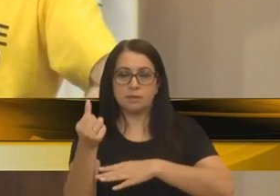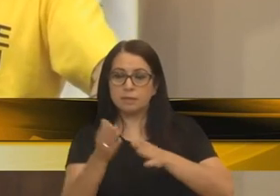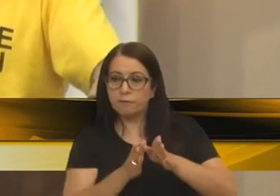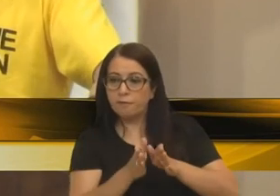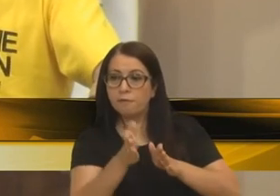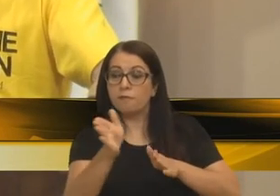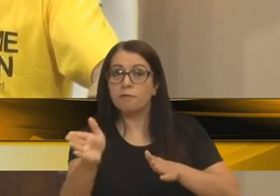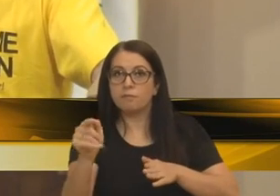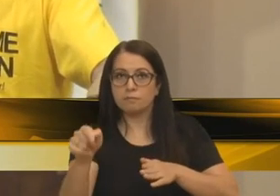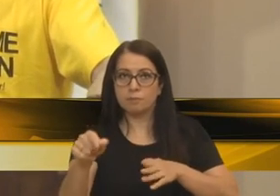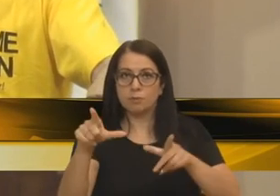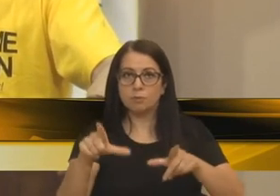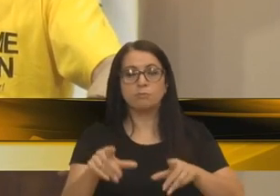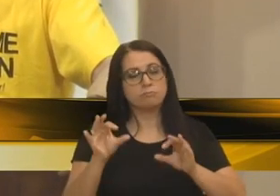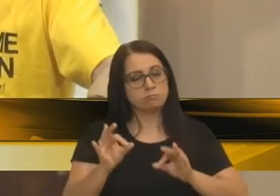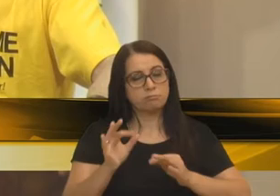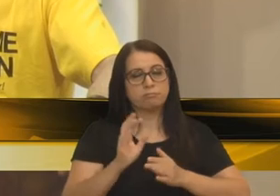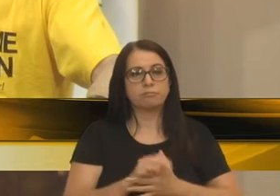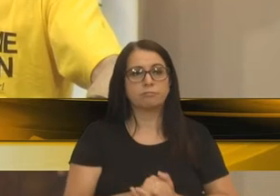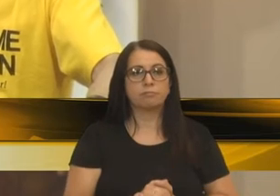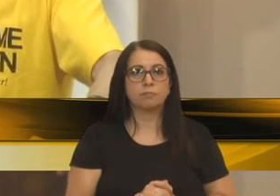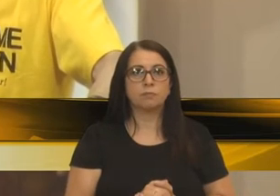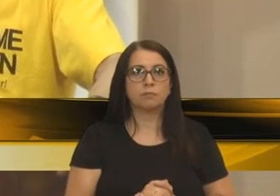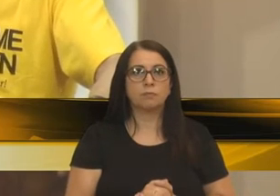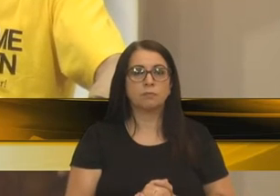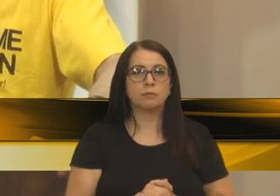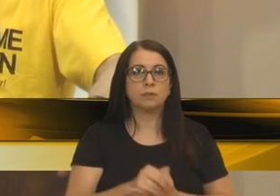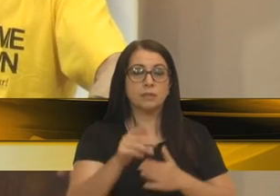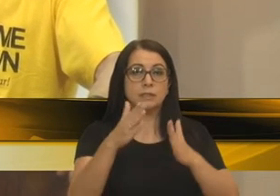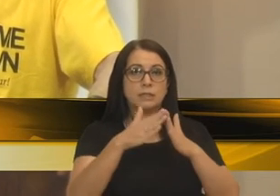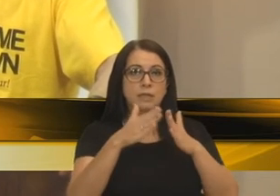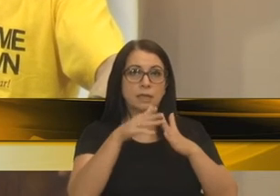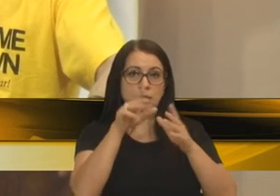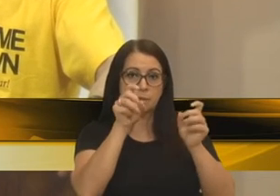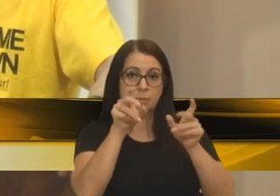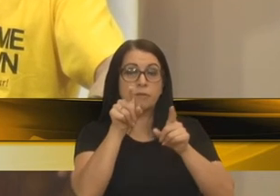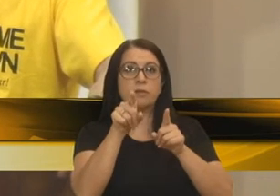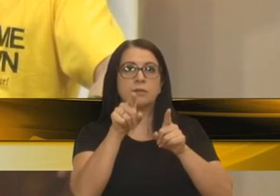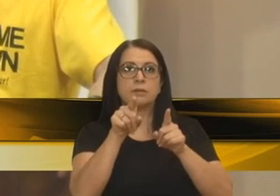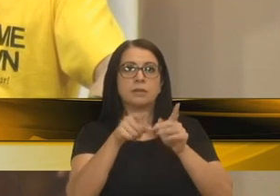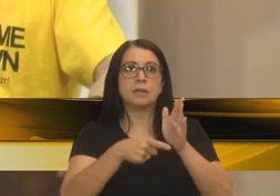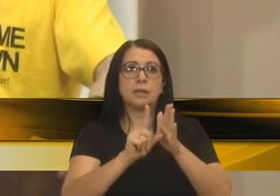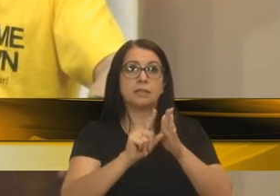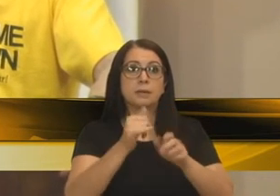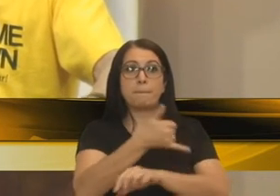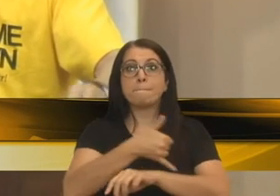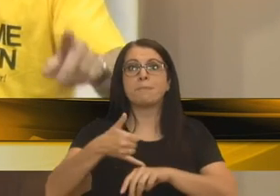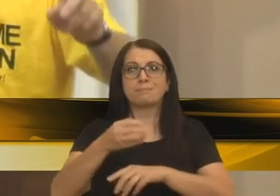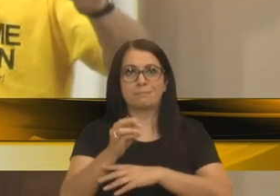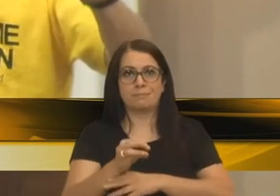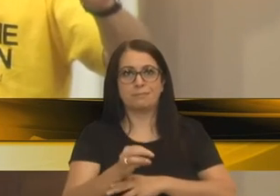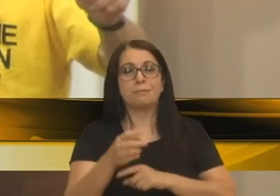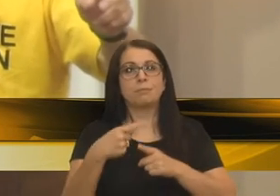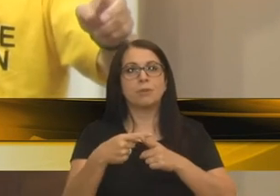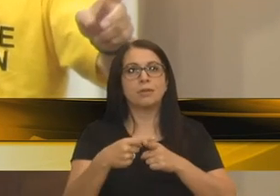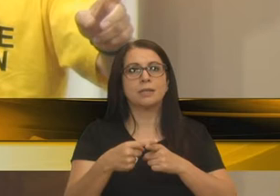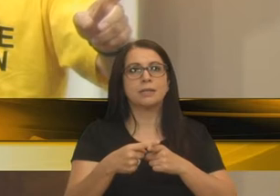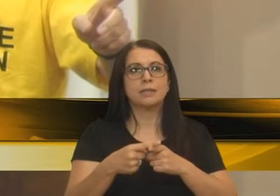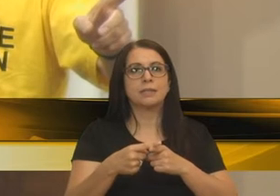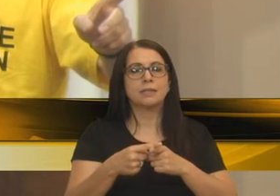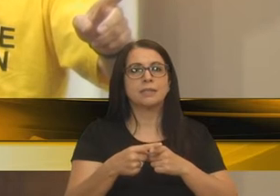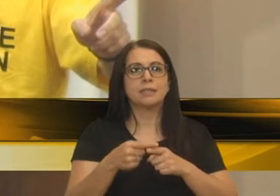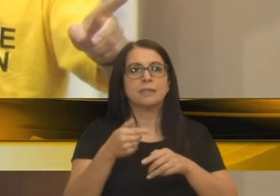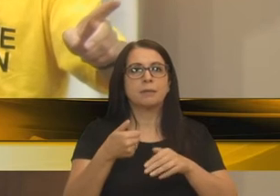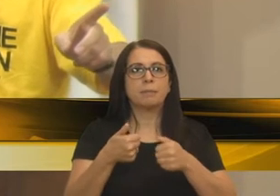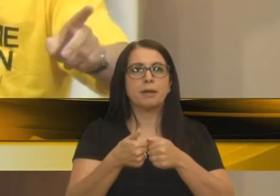aquele local, é correto. E tem essa casa aí à venda, antes que seja tarde, porque nós tínhamos ali na testada da